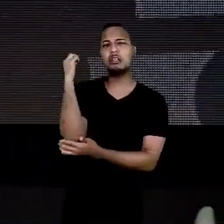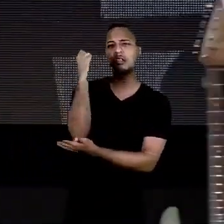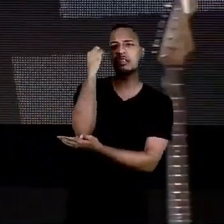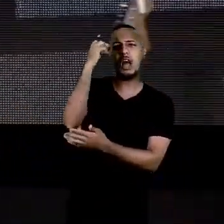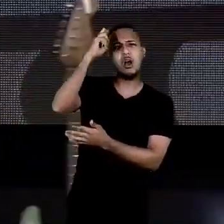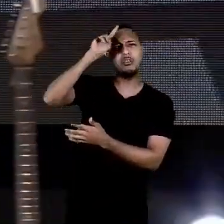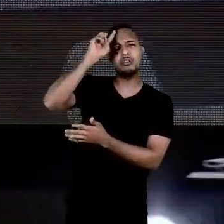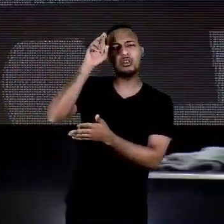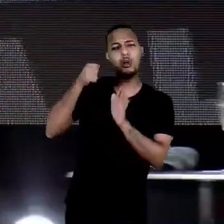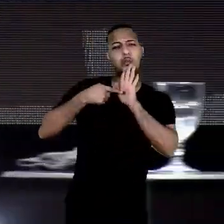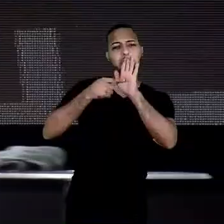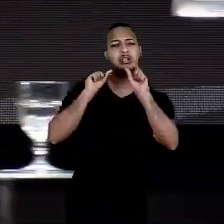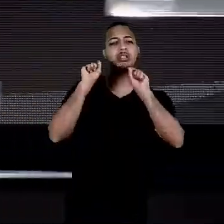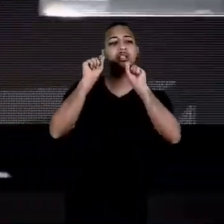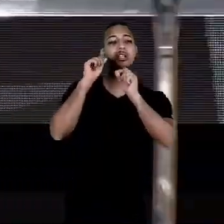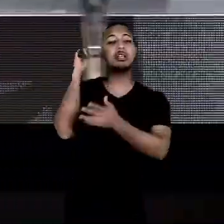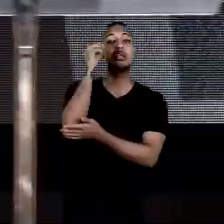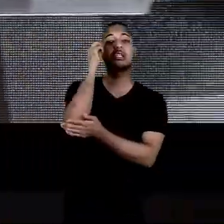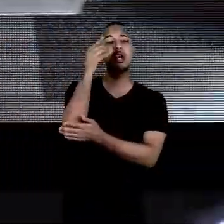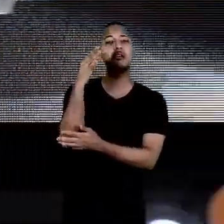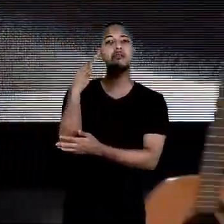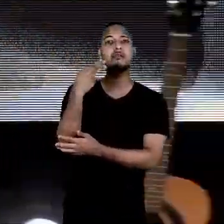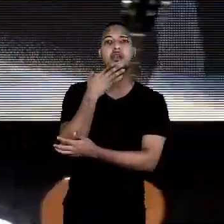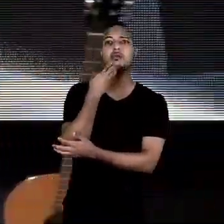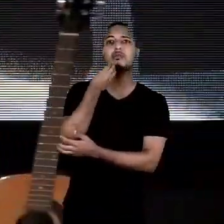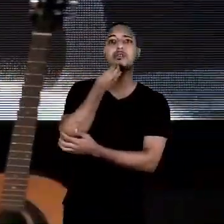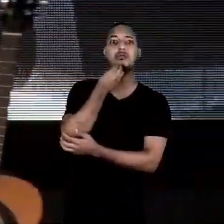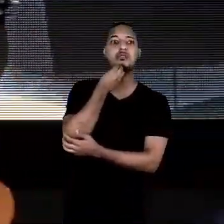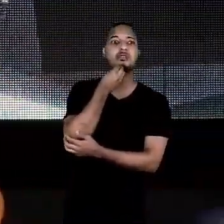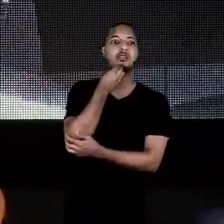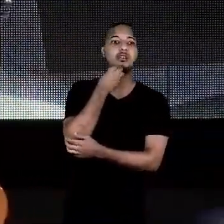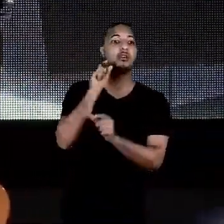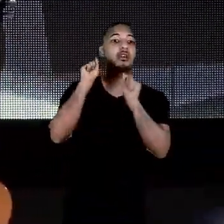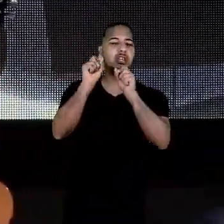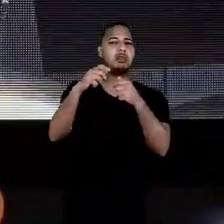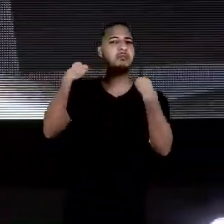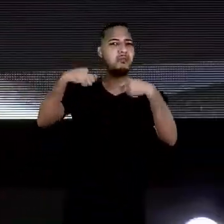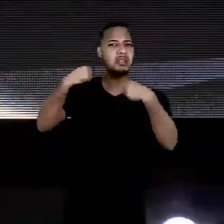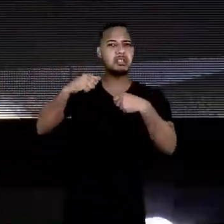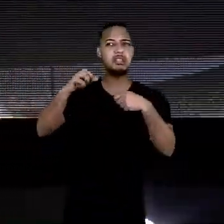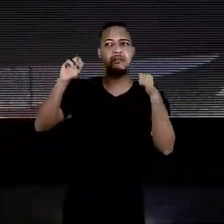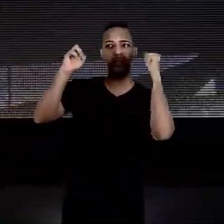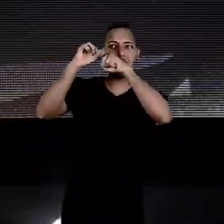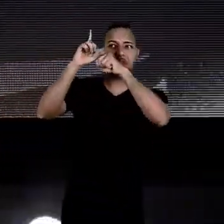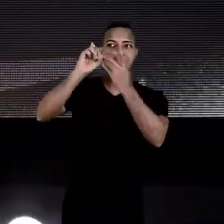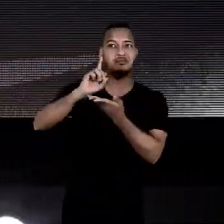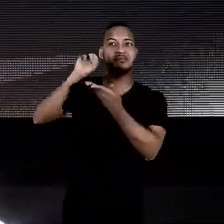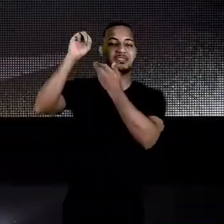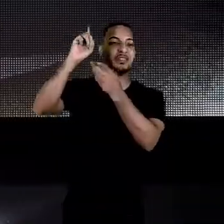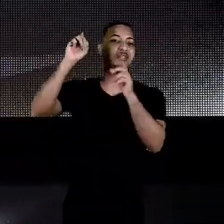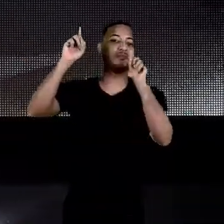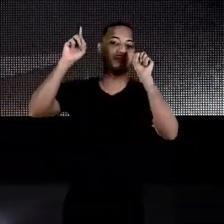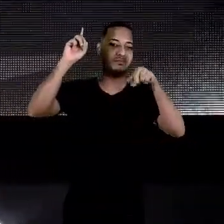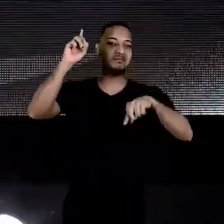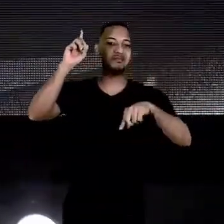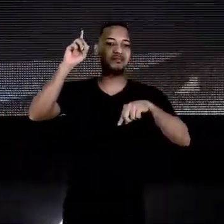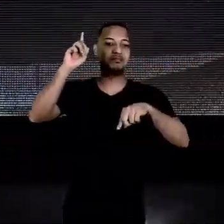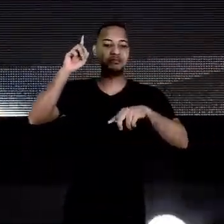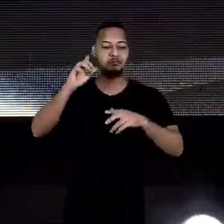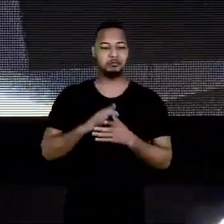reconheceu que ele precisava de quem? De Deus. Porque ele começa o versículo clamando. Vamos olhar uma outra